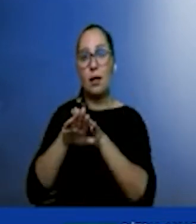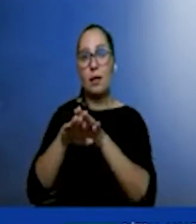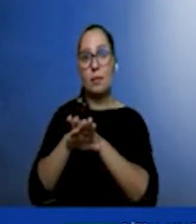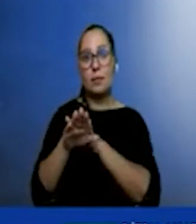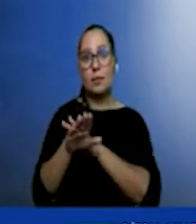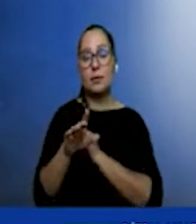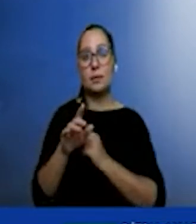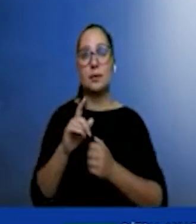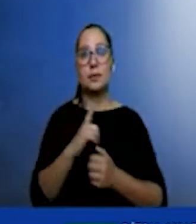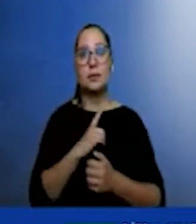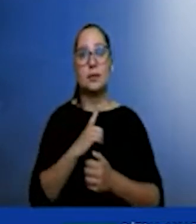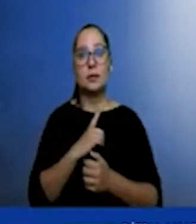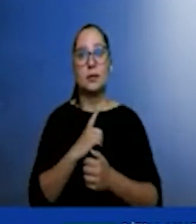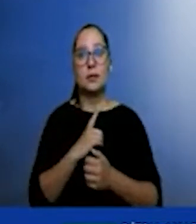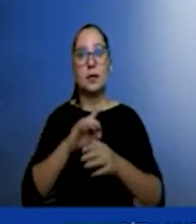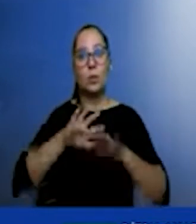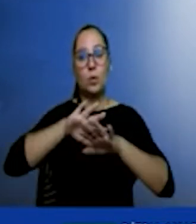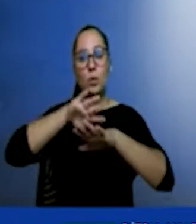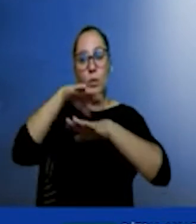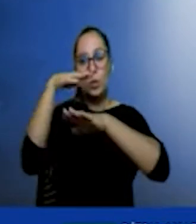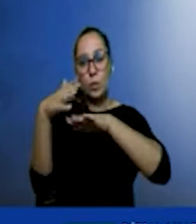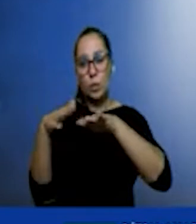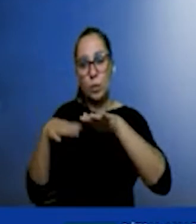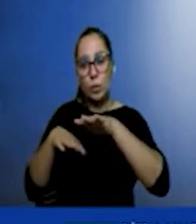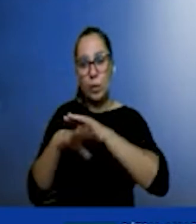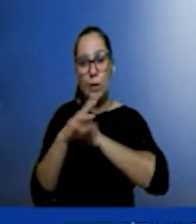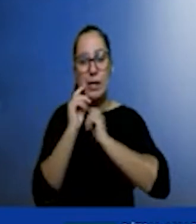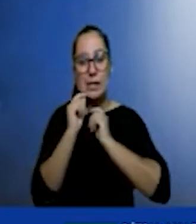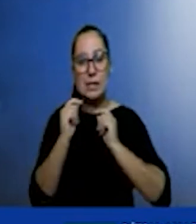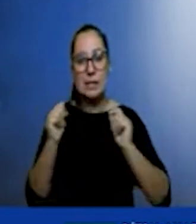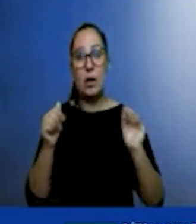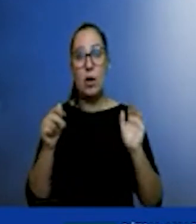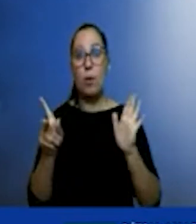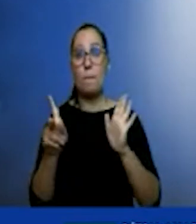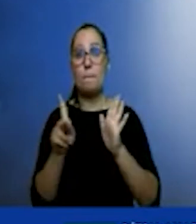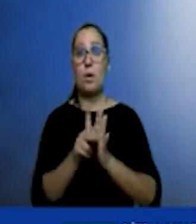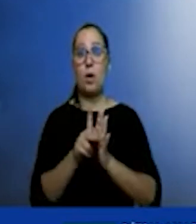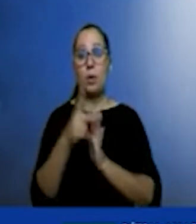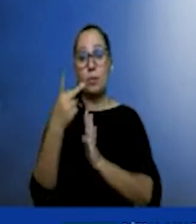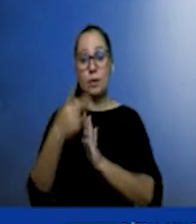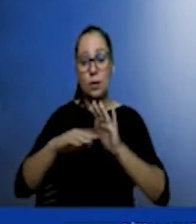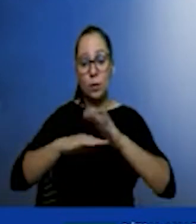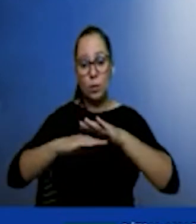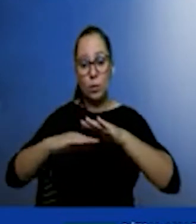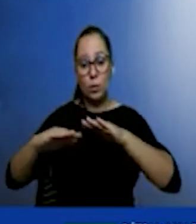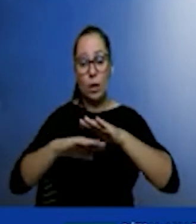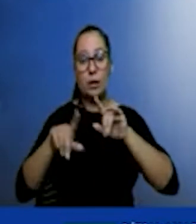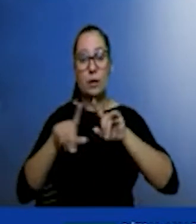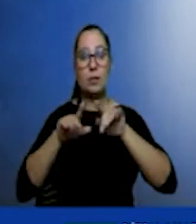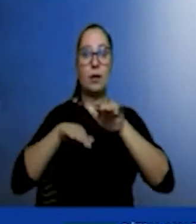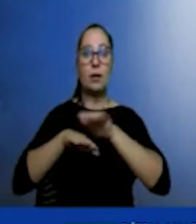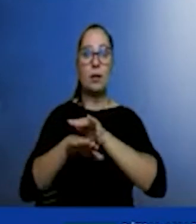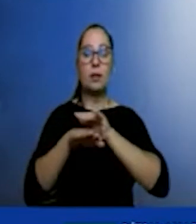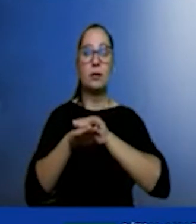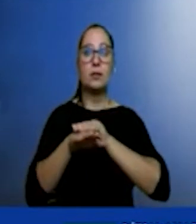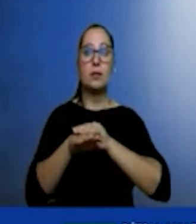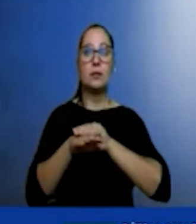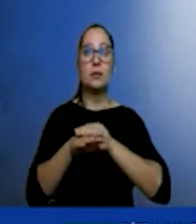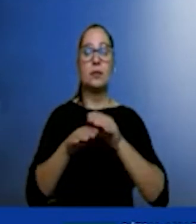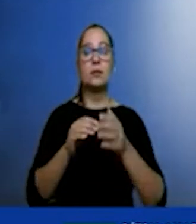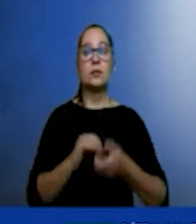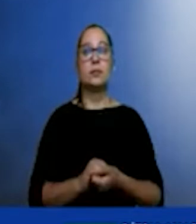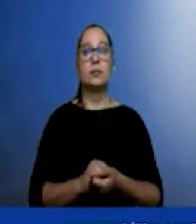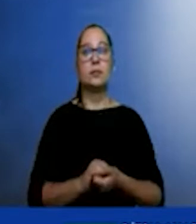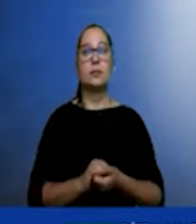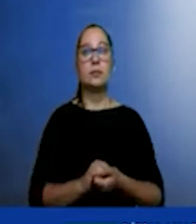em cavernas de sal no próprio pré-sal e nos reservatórios armazenarmos